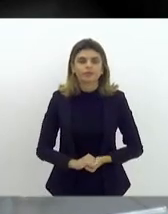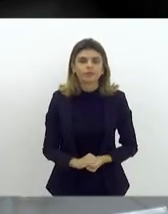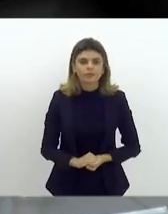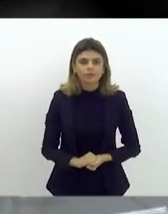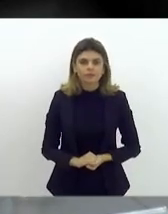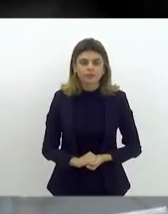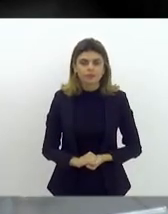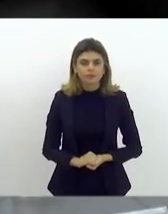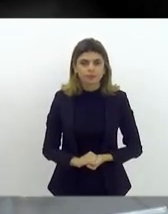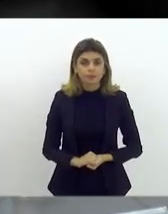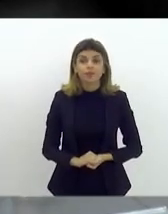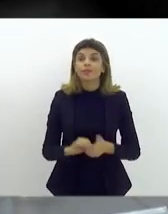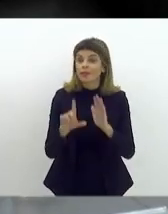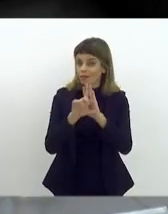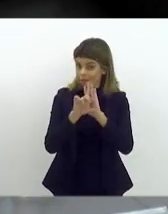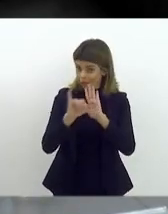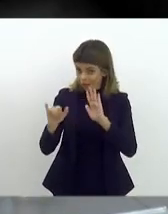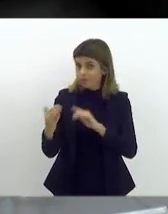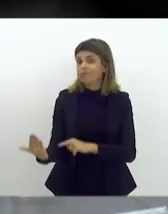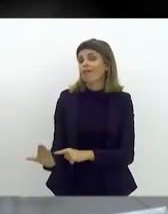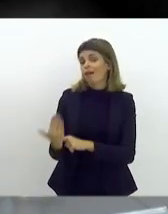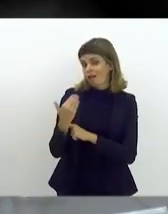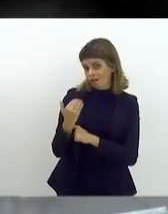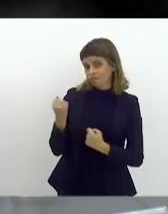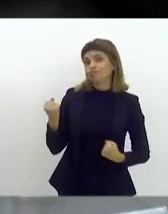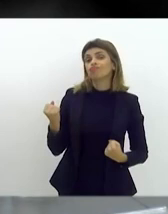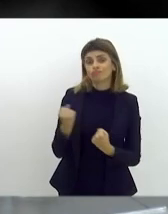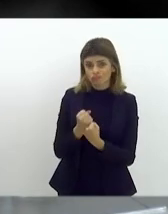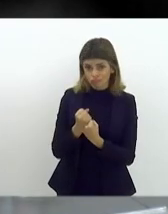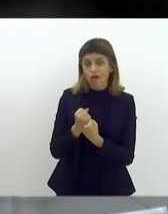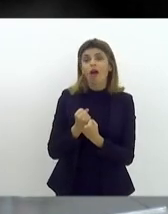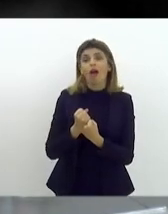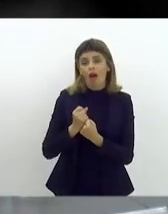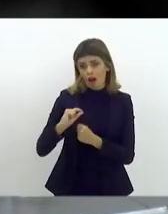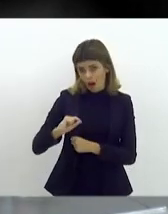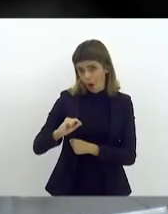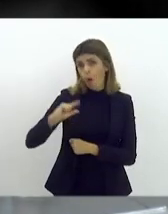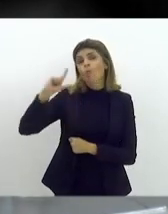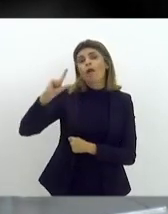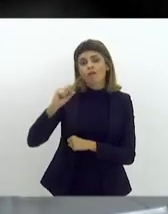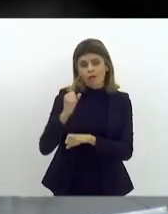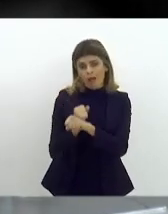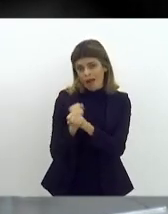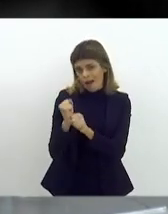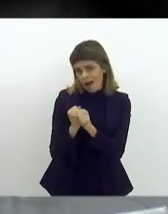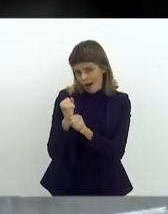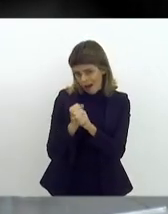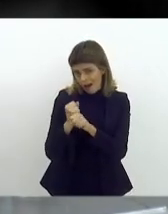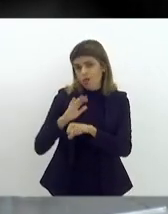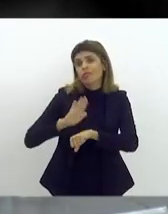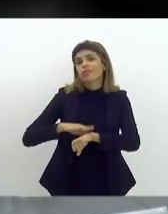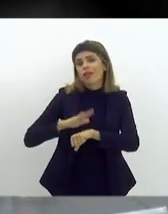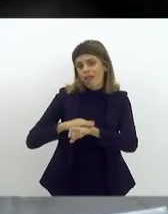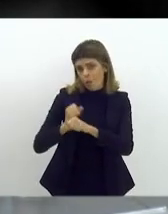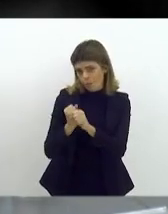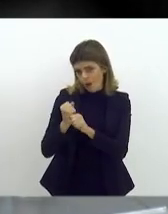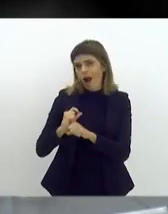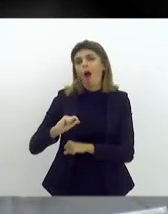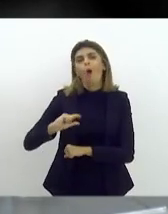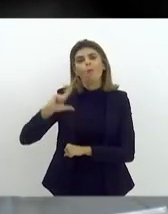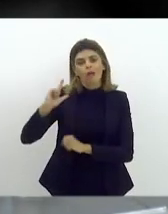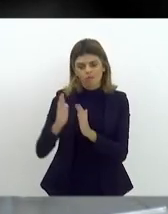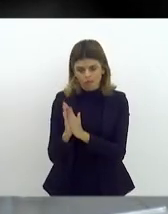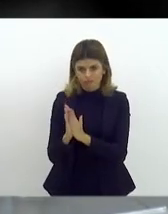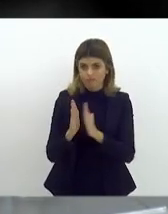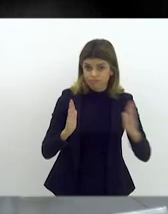então é essas leis também trouxeram qualificadoras que aumentam as pernas em relação a esses delitos quando houver